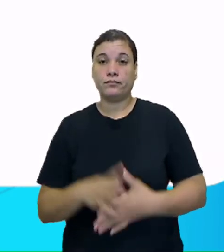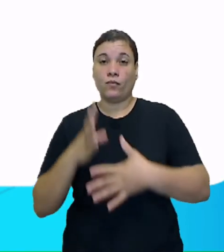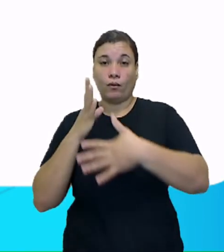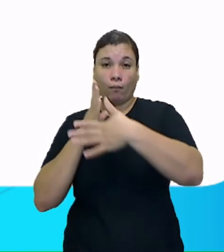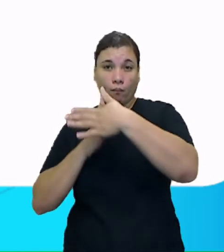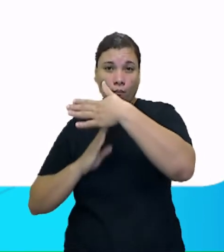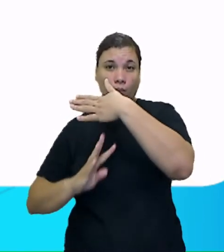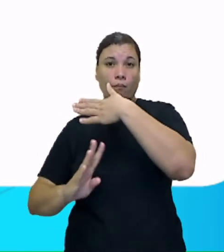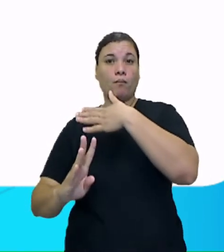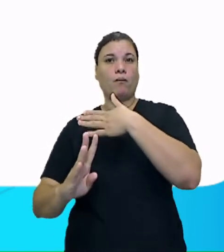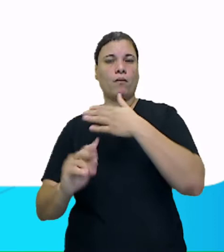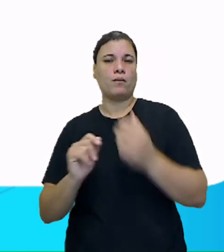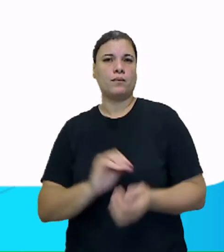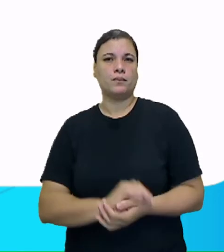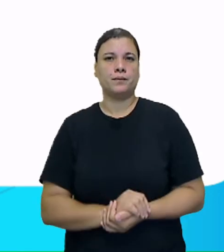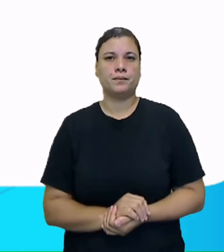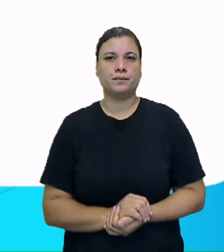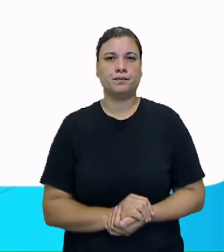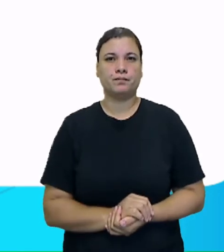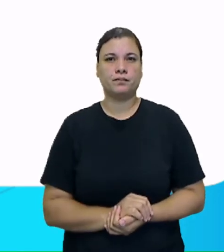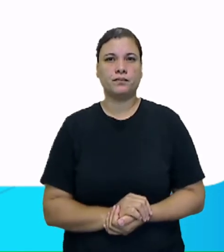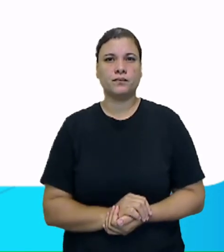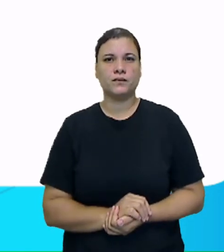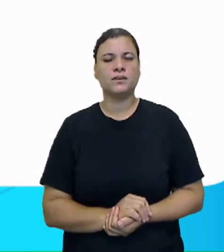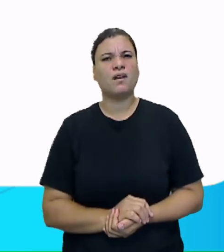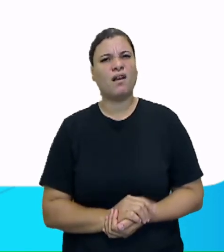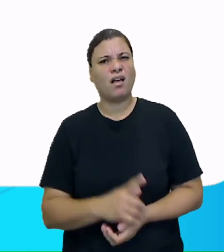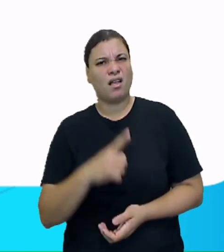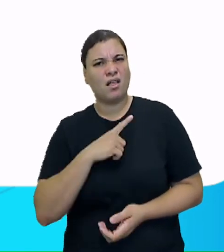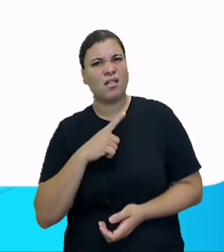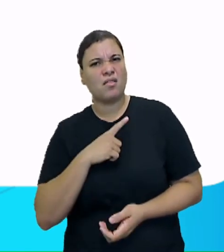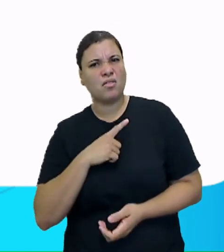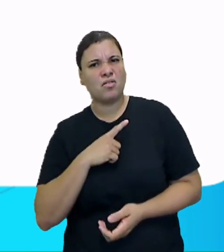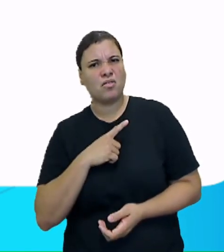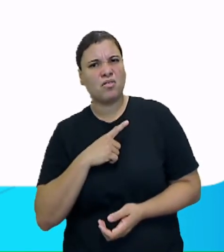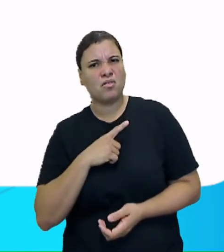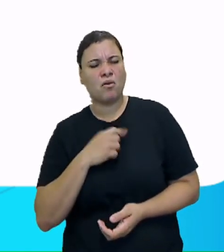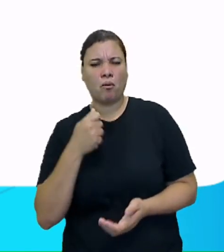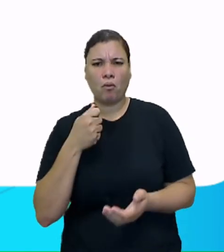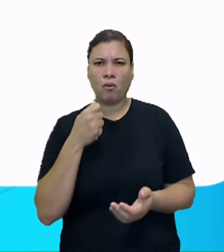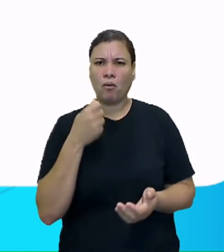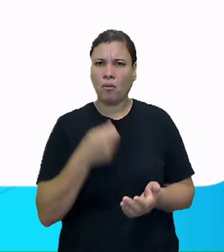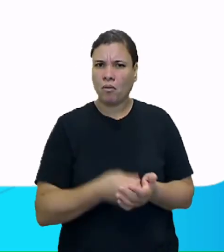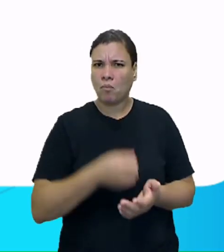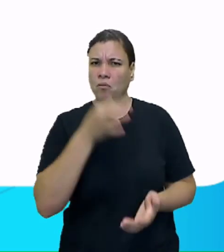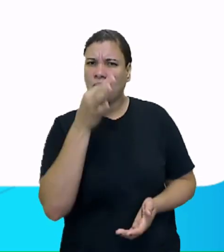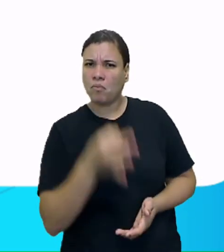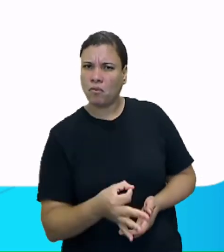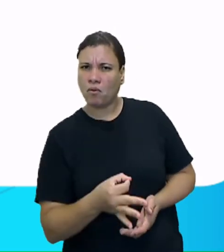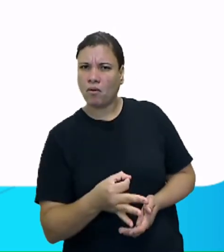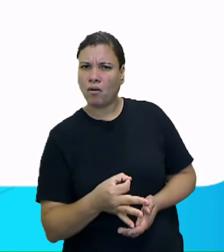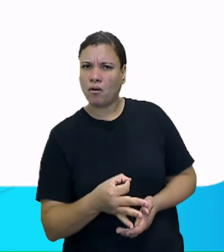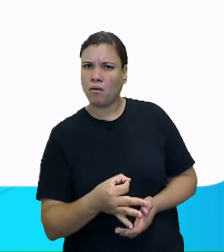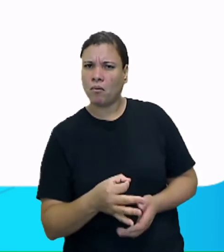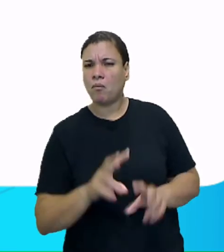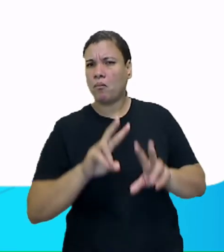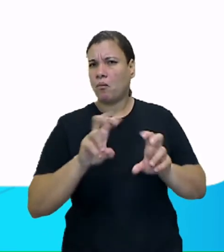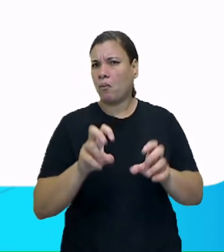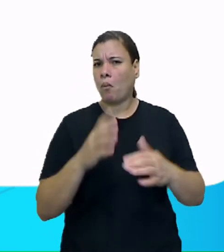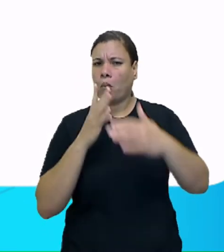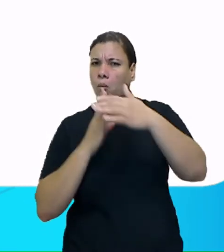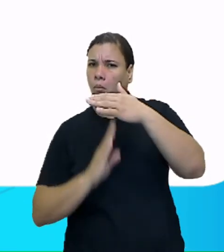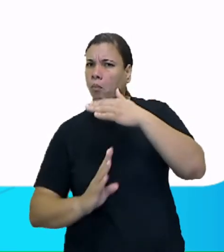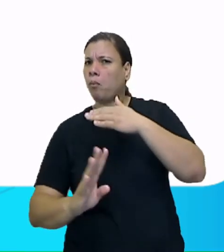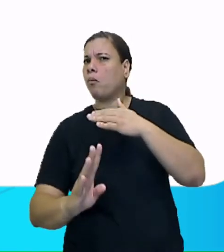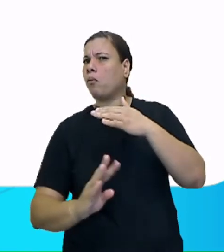Imigrantes. Não existe uma definição legal uniforme para o termo imigrante no